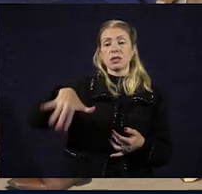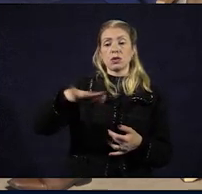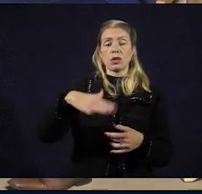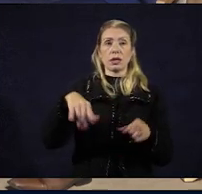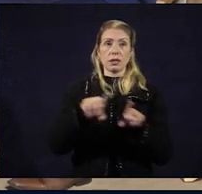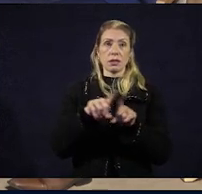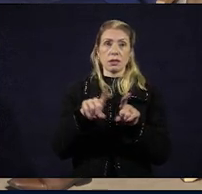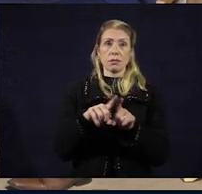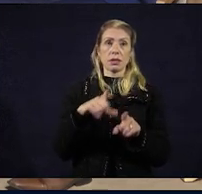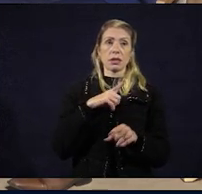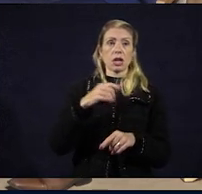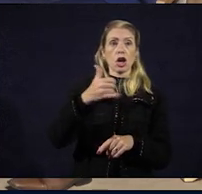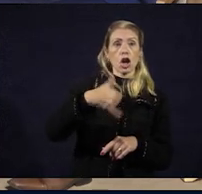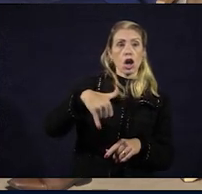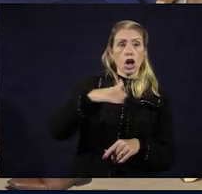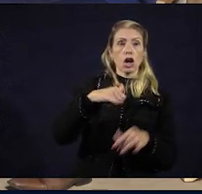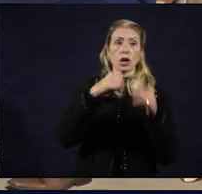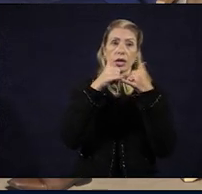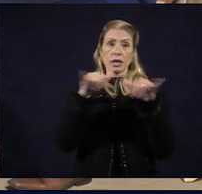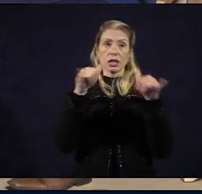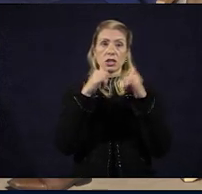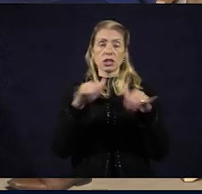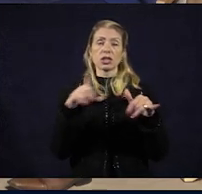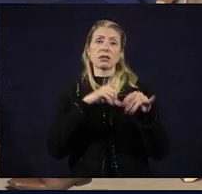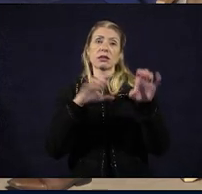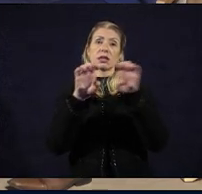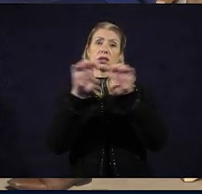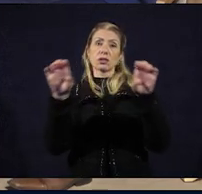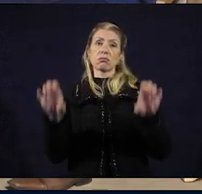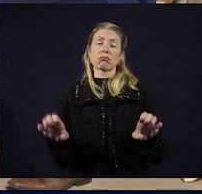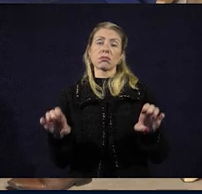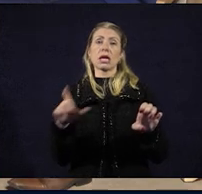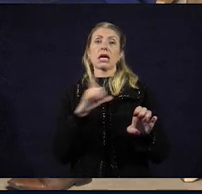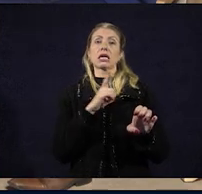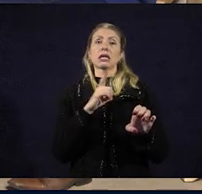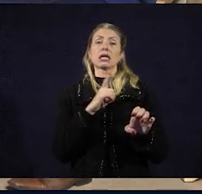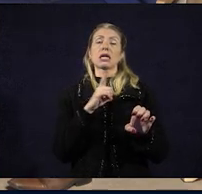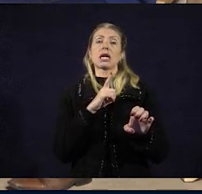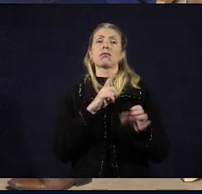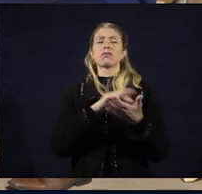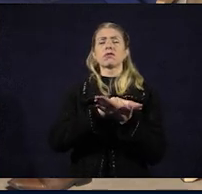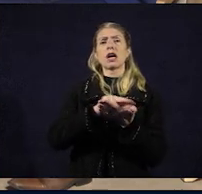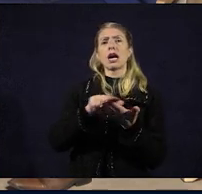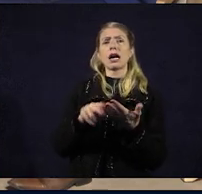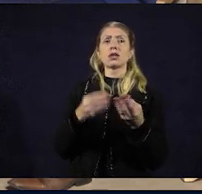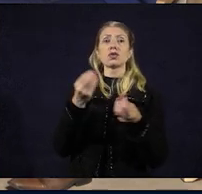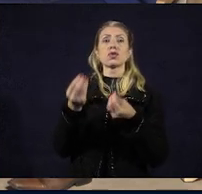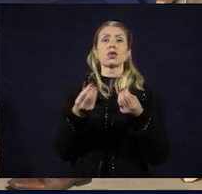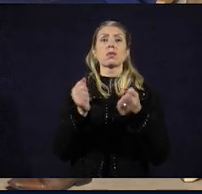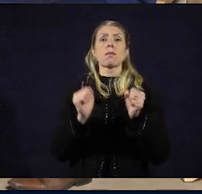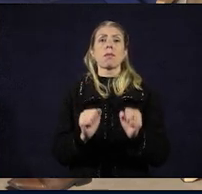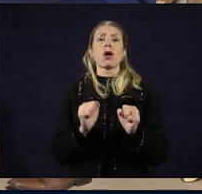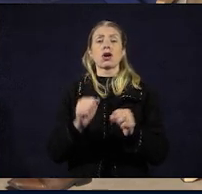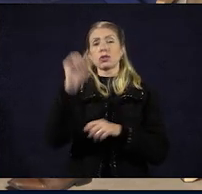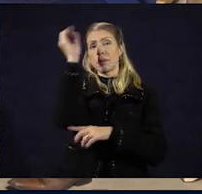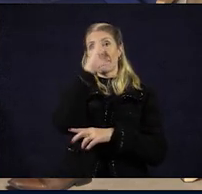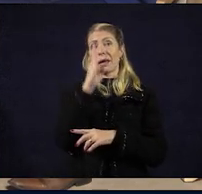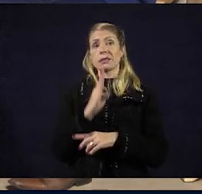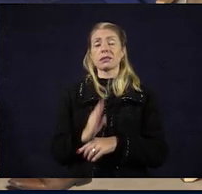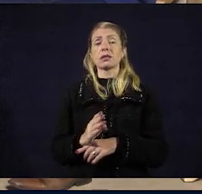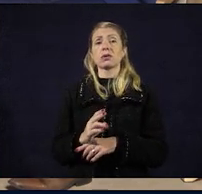né então você tem olhos tem energias tem infraestruturas tem Wheels state e não tem porque o Brasil